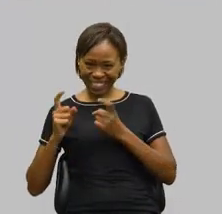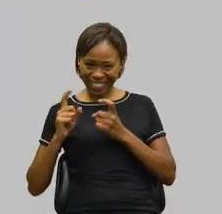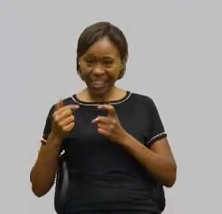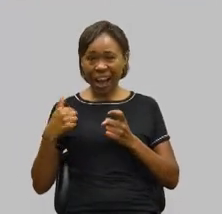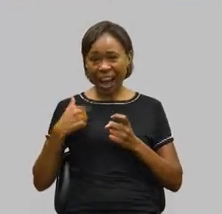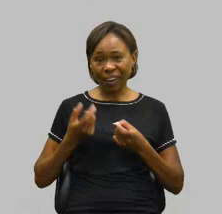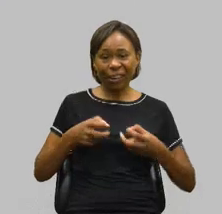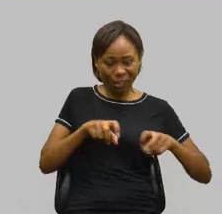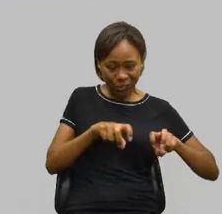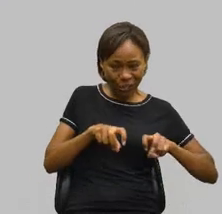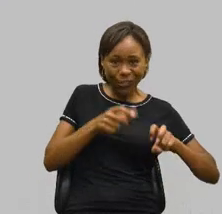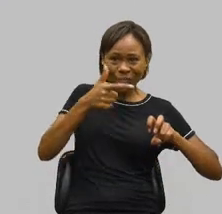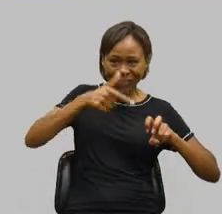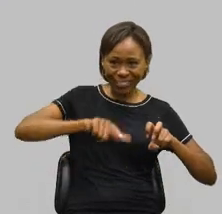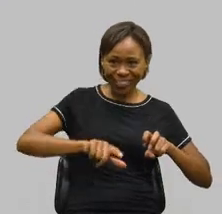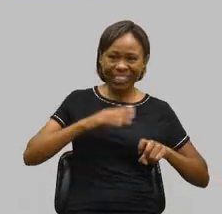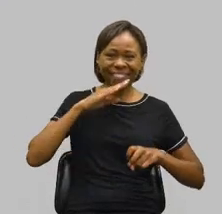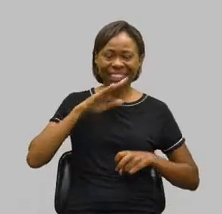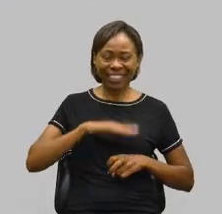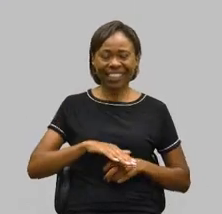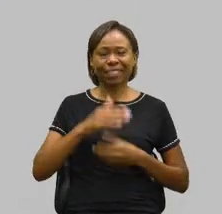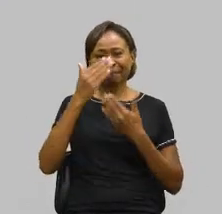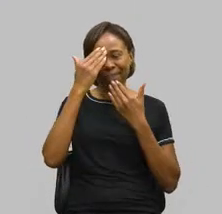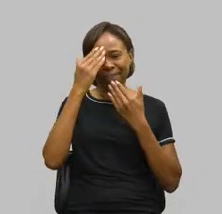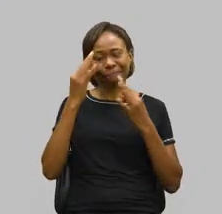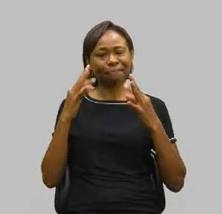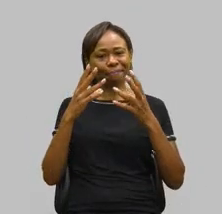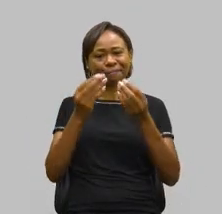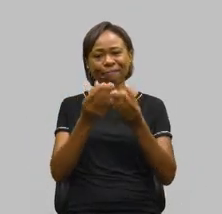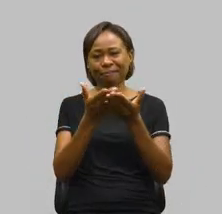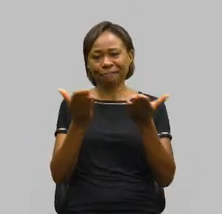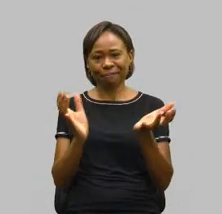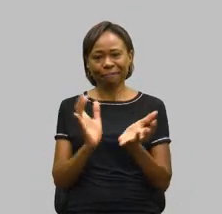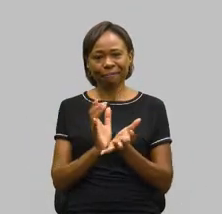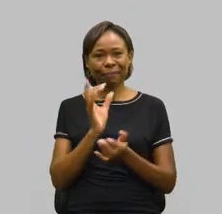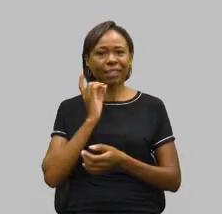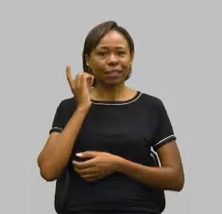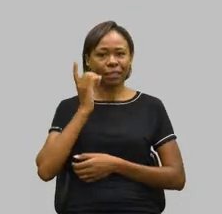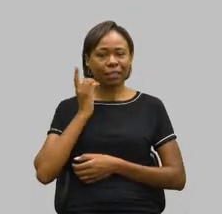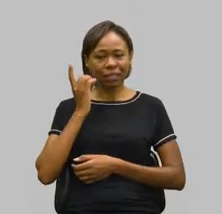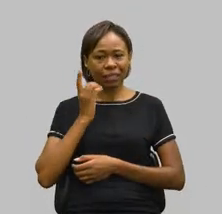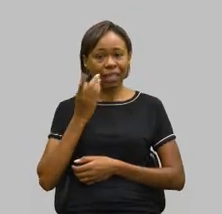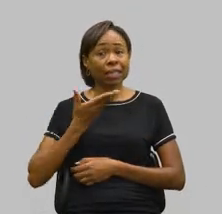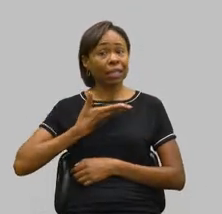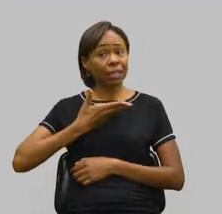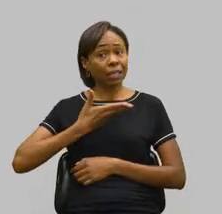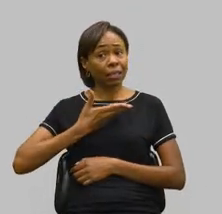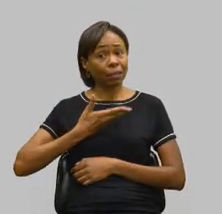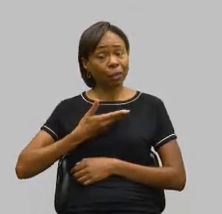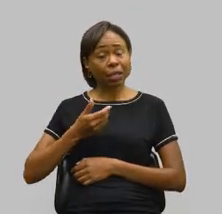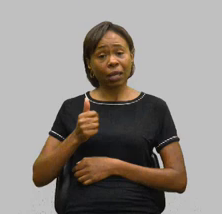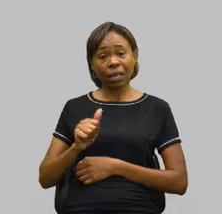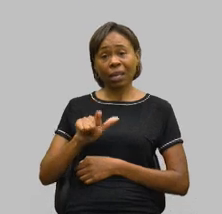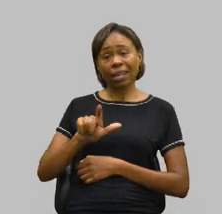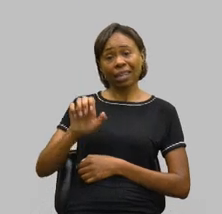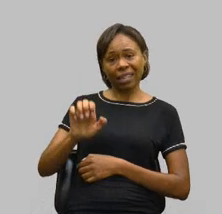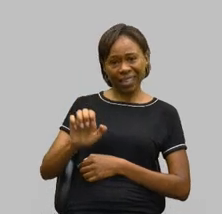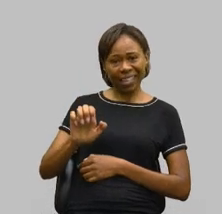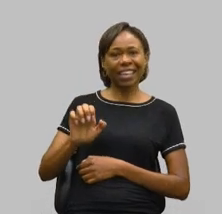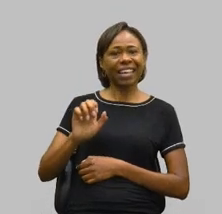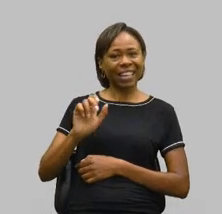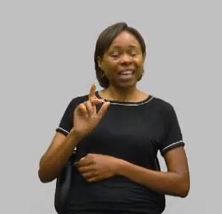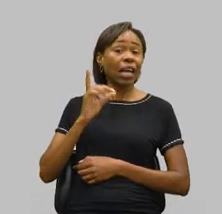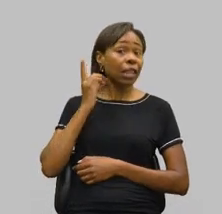junto novamente agradecendo a presença de todos os parlamentares e nossa colega le Portela né nossa